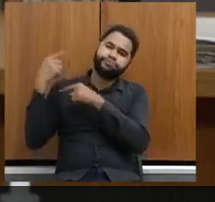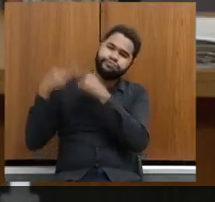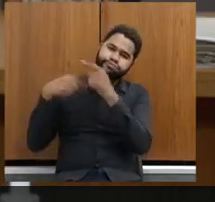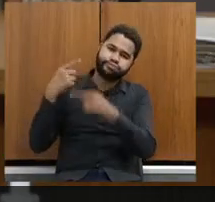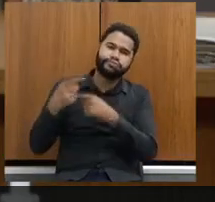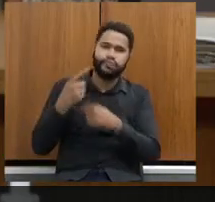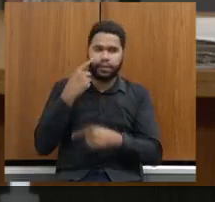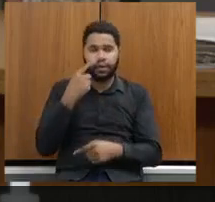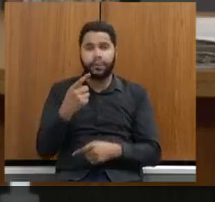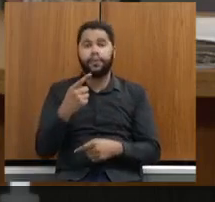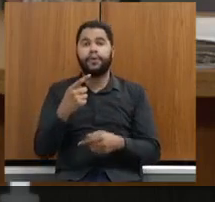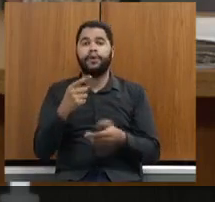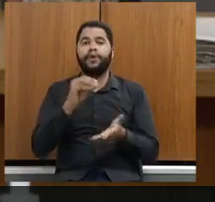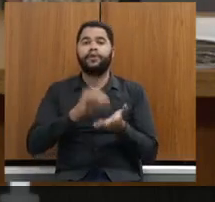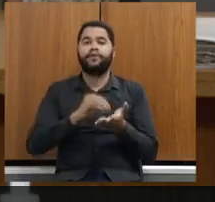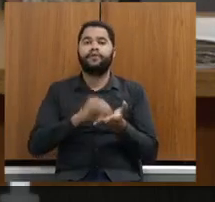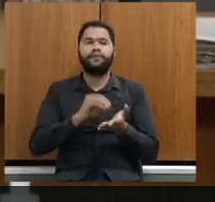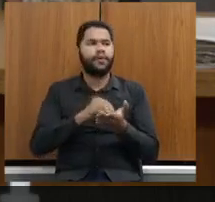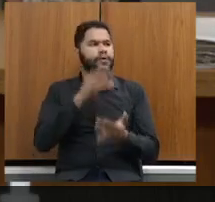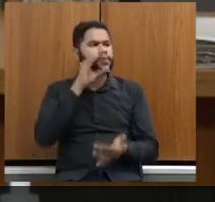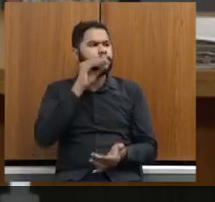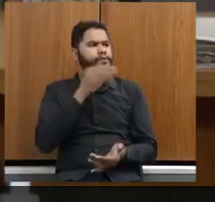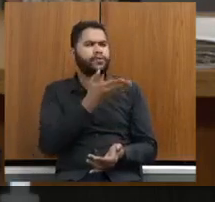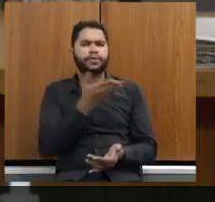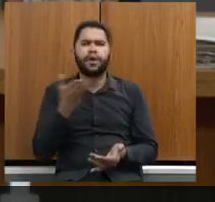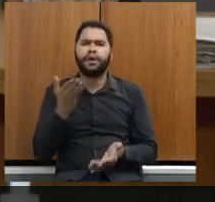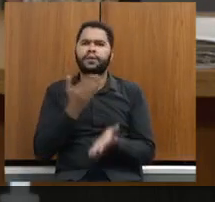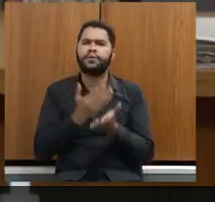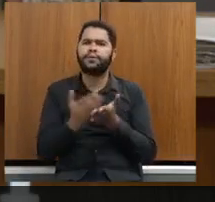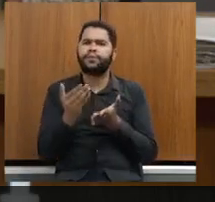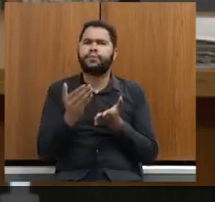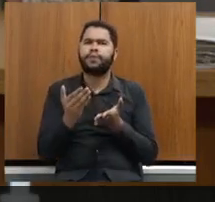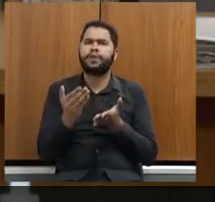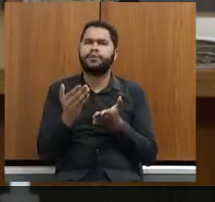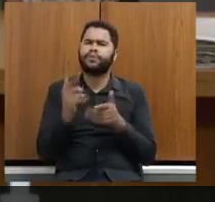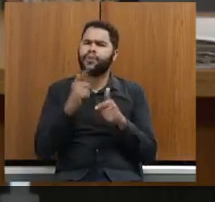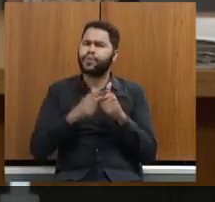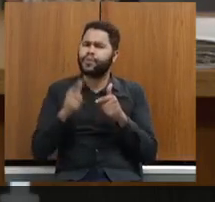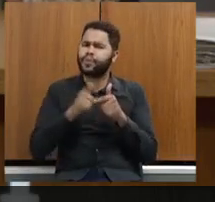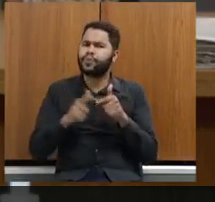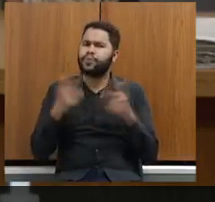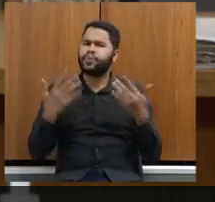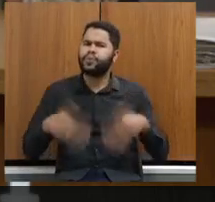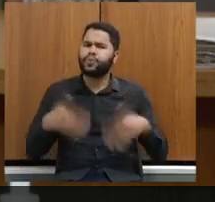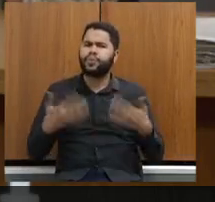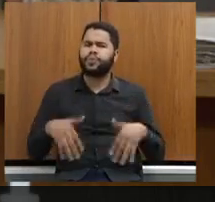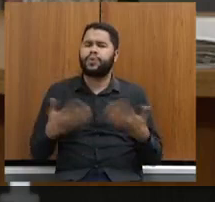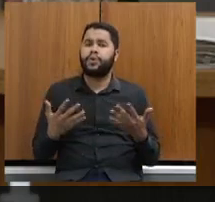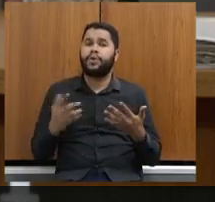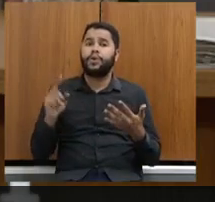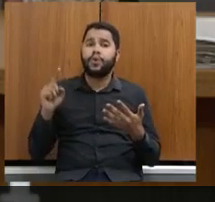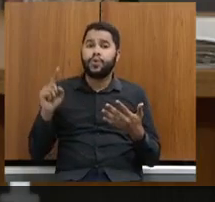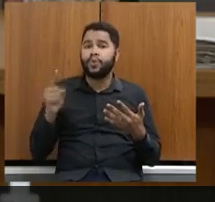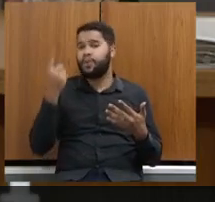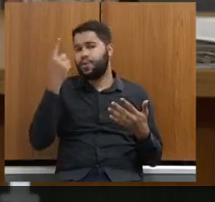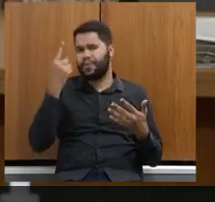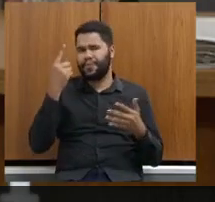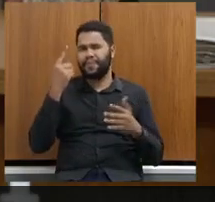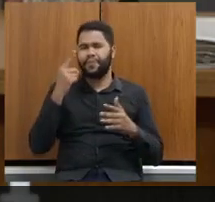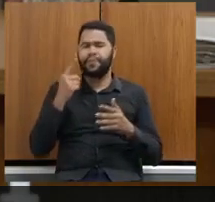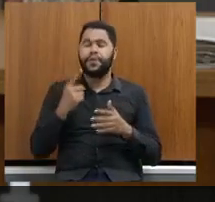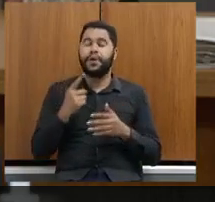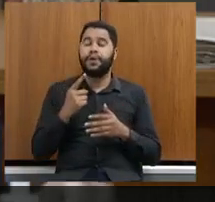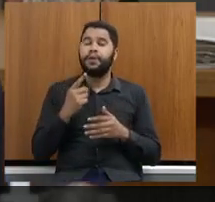encontrei a secretaria foi a ausência de servidores isso logo no começo nos trouxe um problema enorme e uma das minhas primeiras